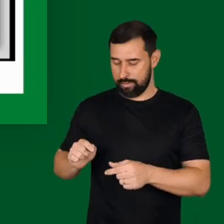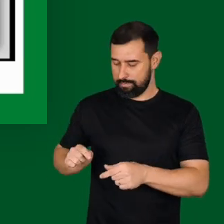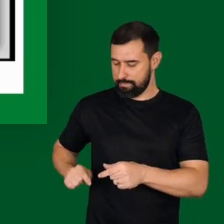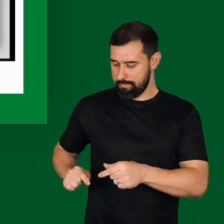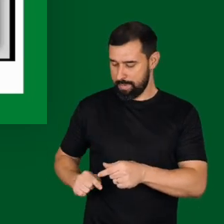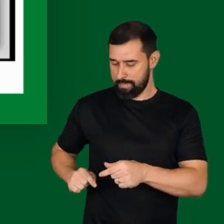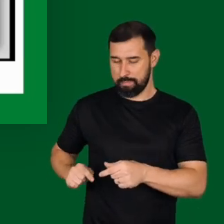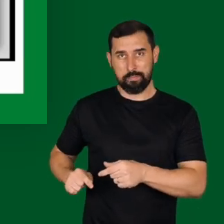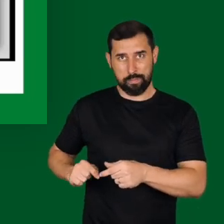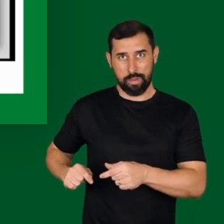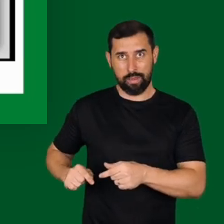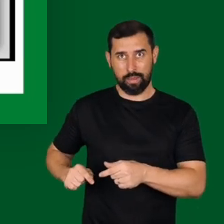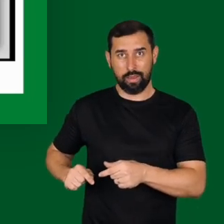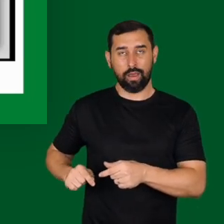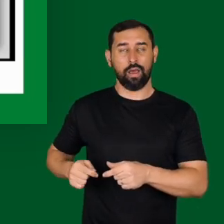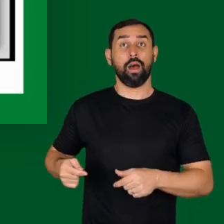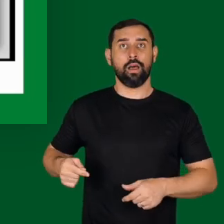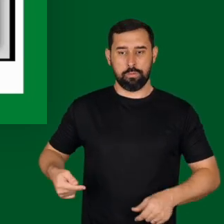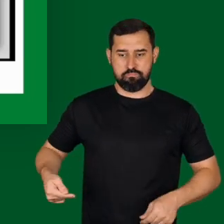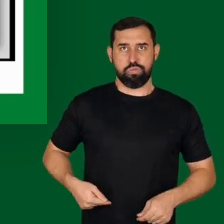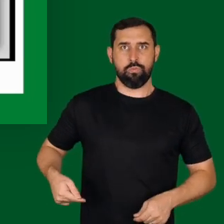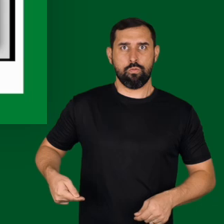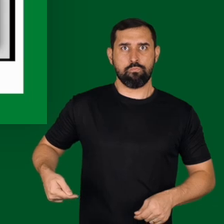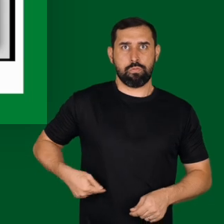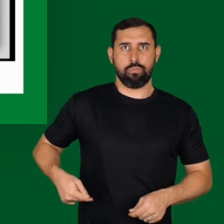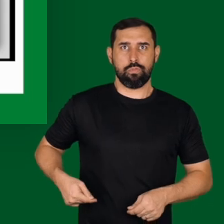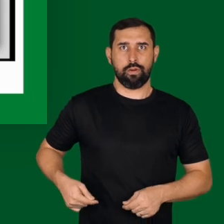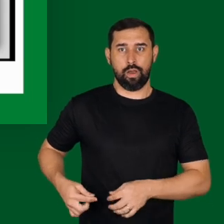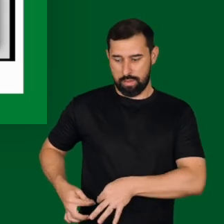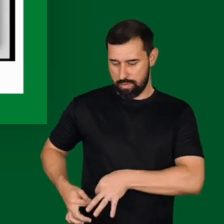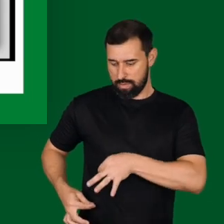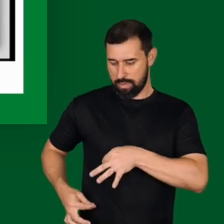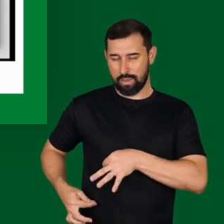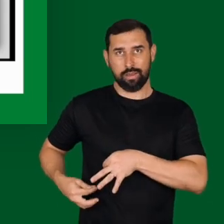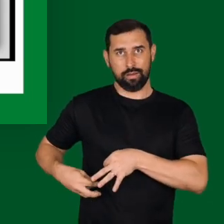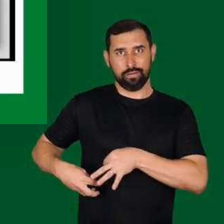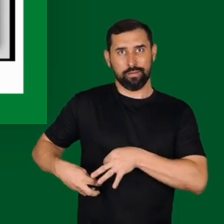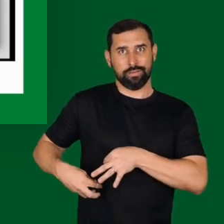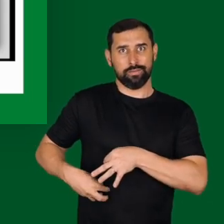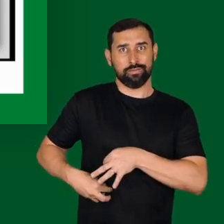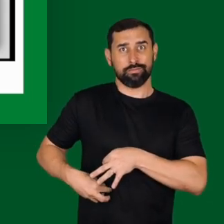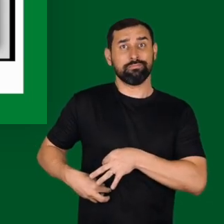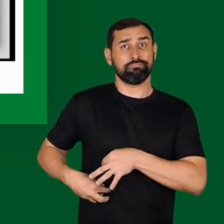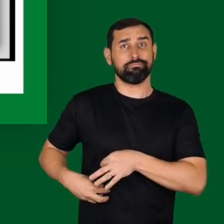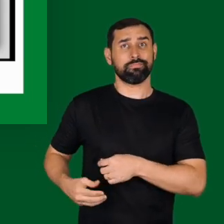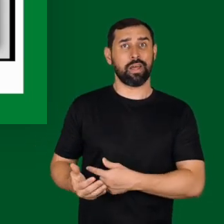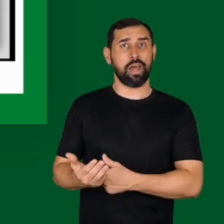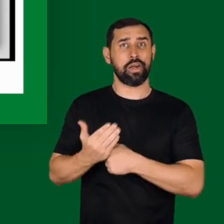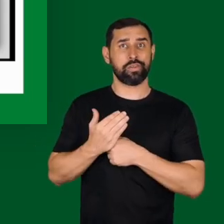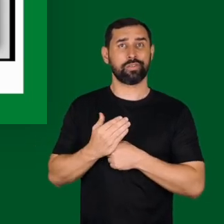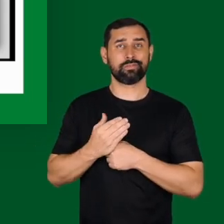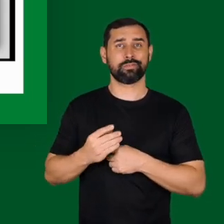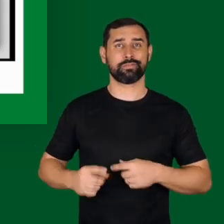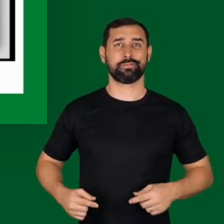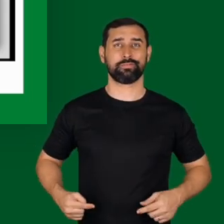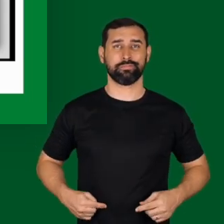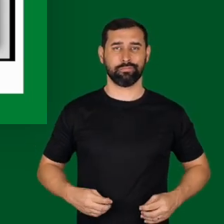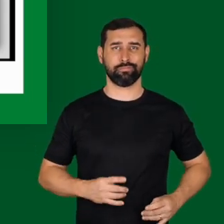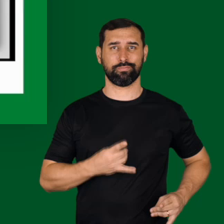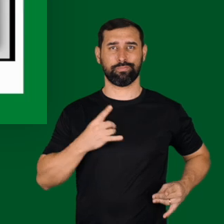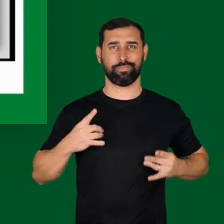gente dá o comando da dose e aí a insulina segue por esse catéter que fica instalado no